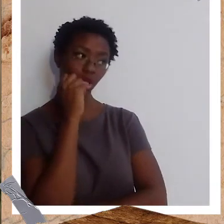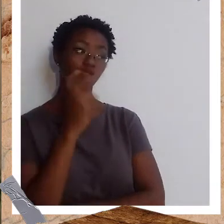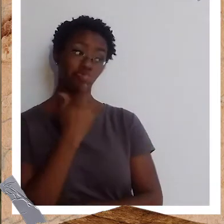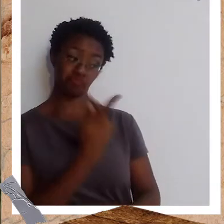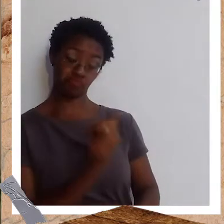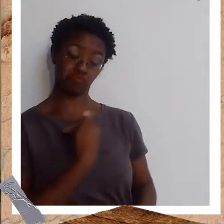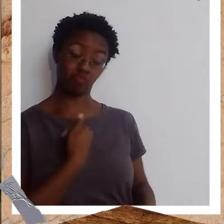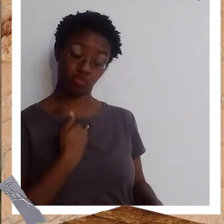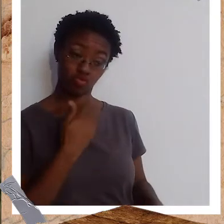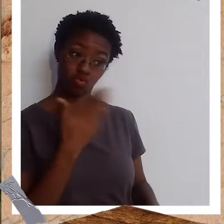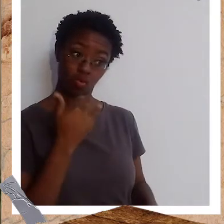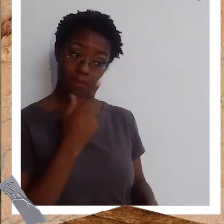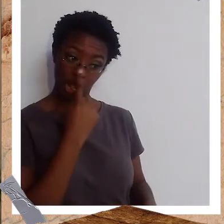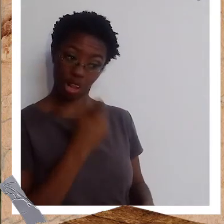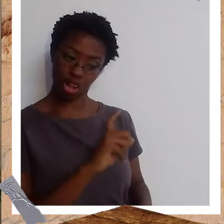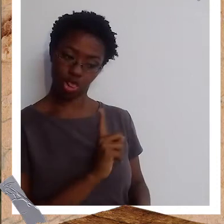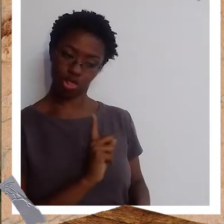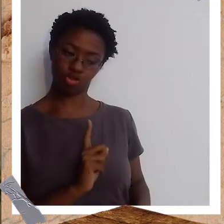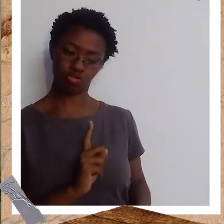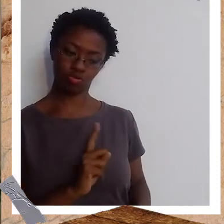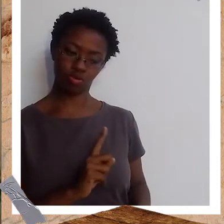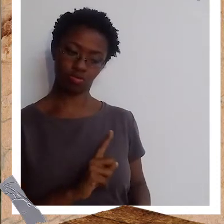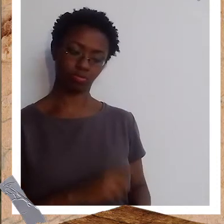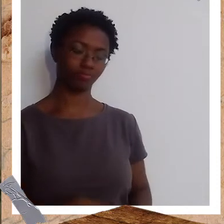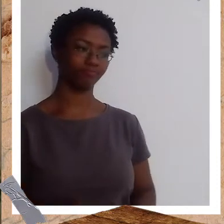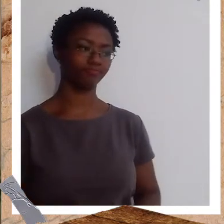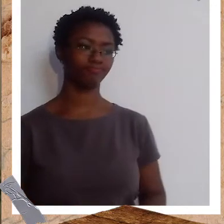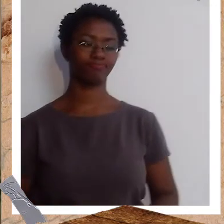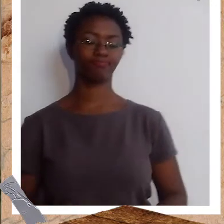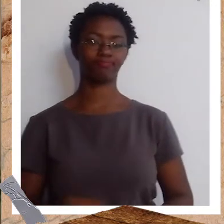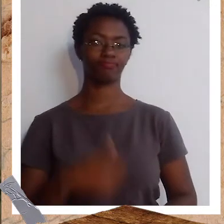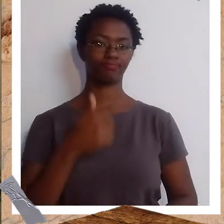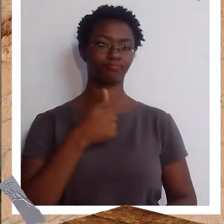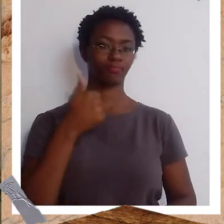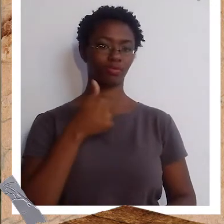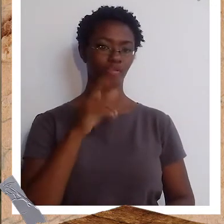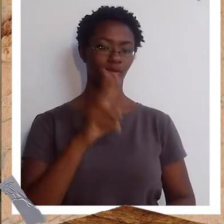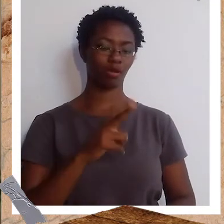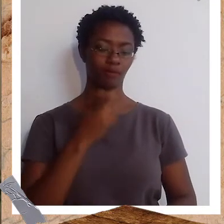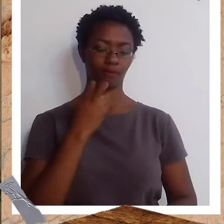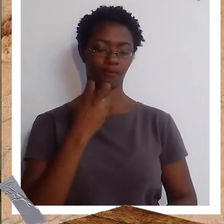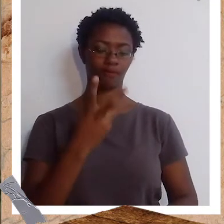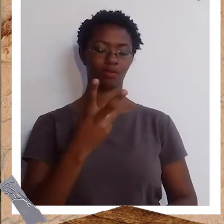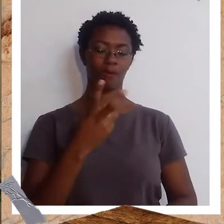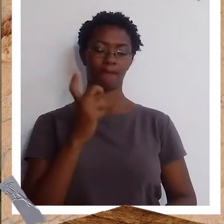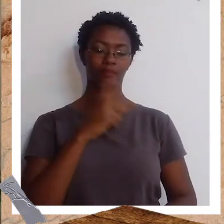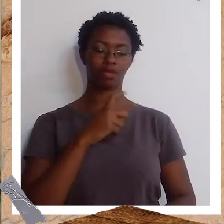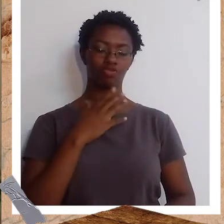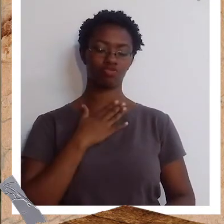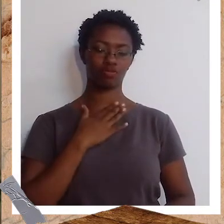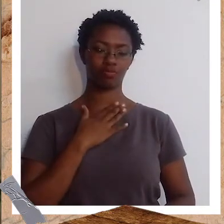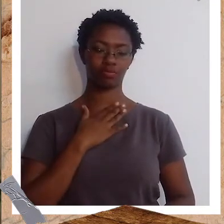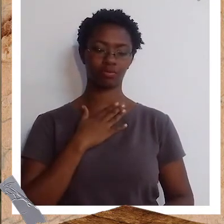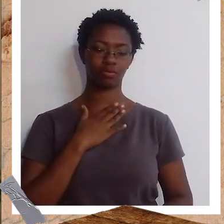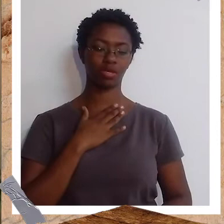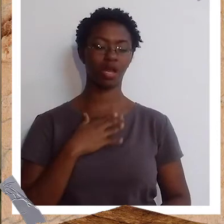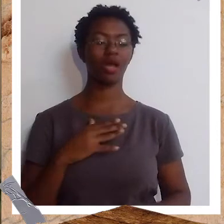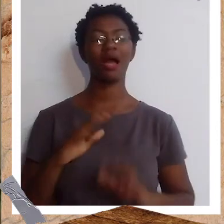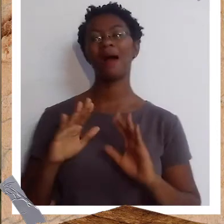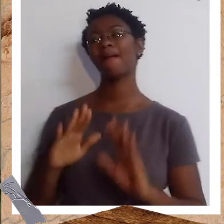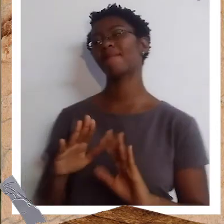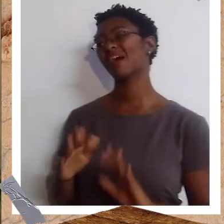do lixo. Foi a primeira vez que vi a minha palavra falhar. Eu disse: é que eu tinha fé